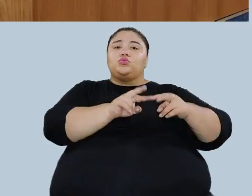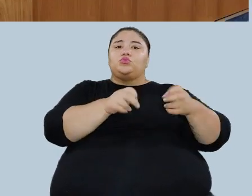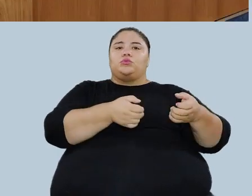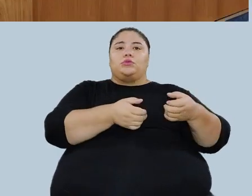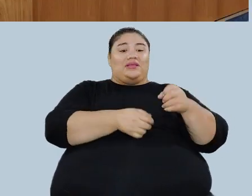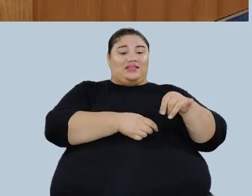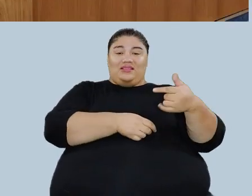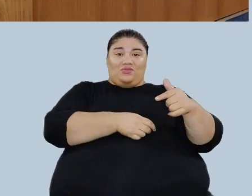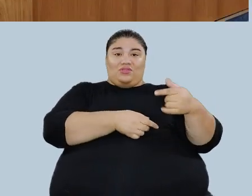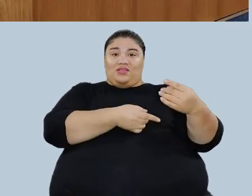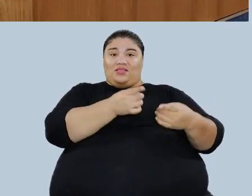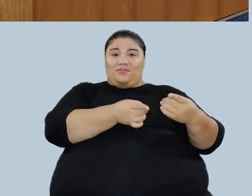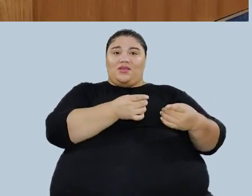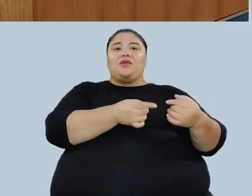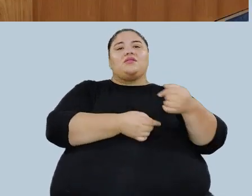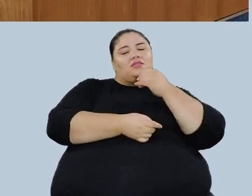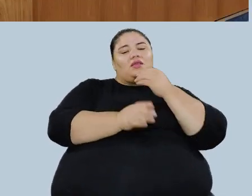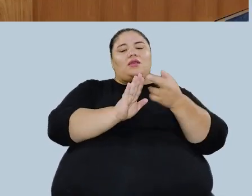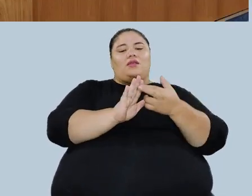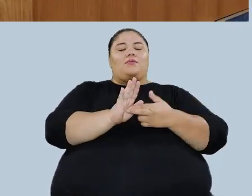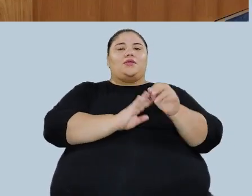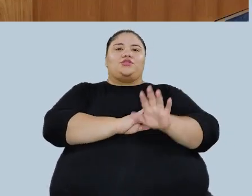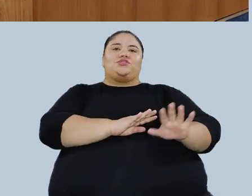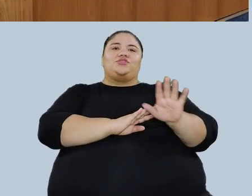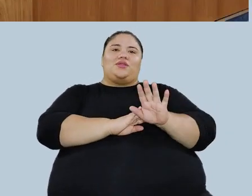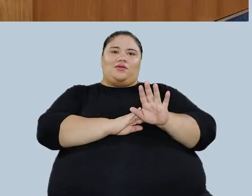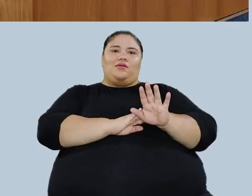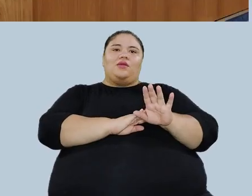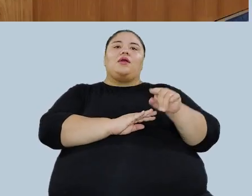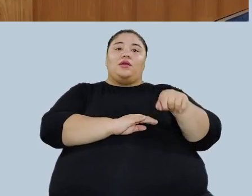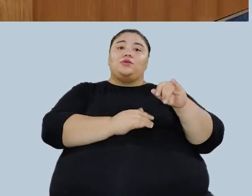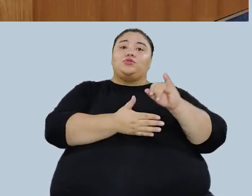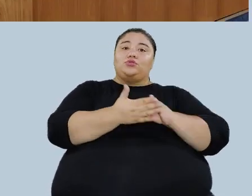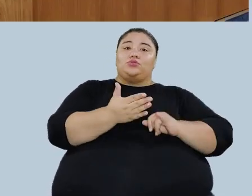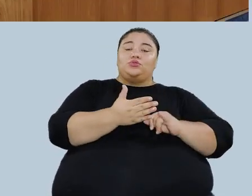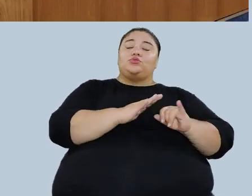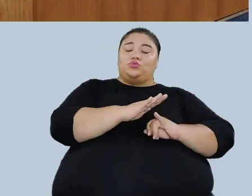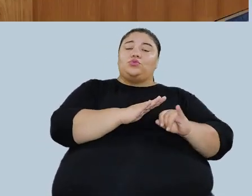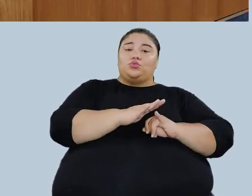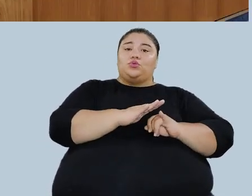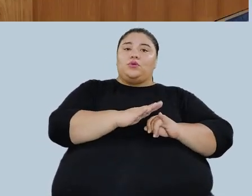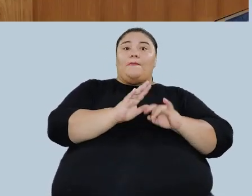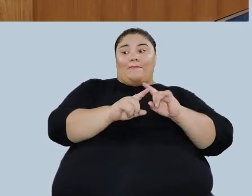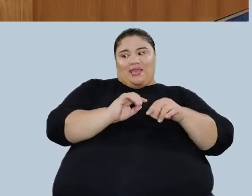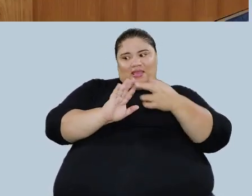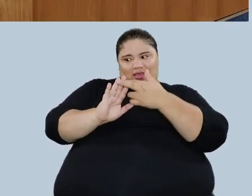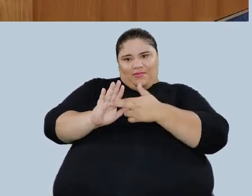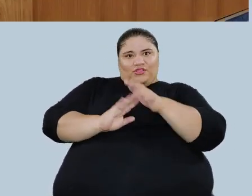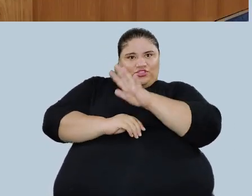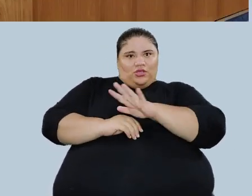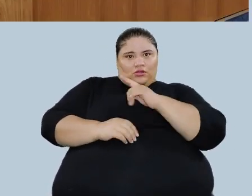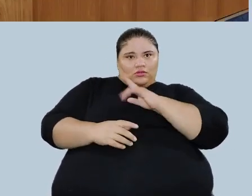para não ter esse debate, nós fizemos o regime geral das instituições com uma alíquota diferenciada. Mas mesmo no regime geral é